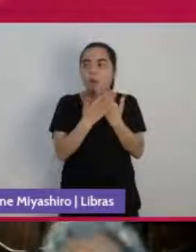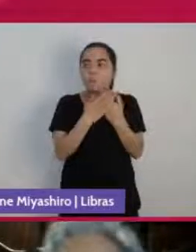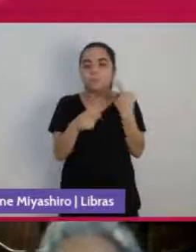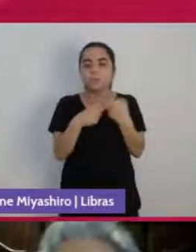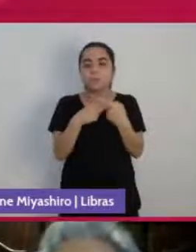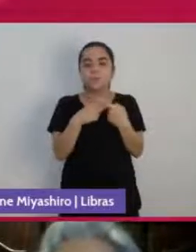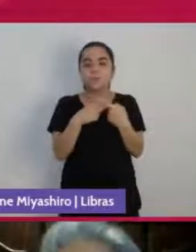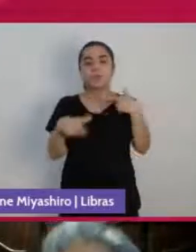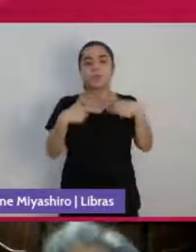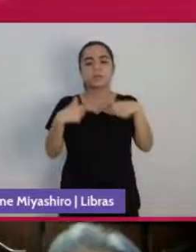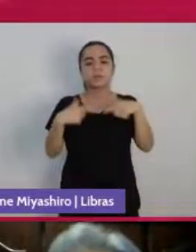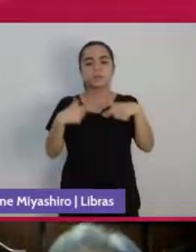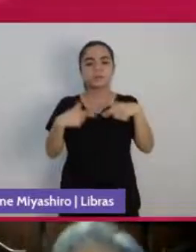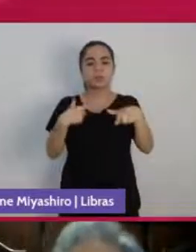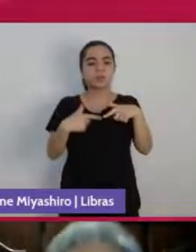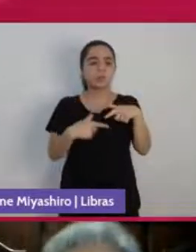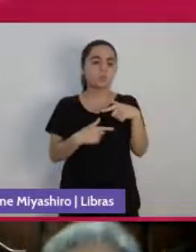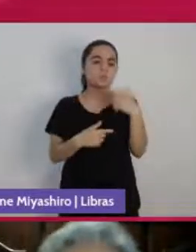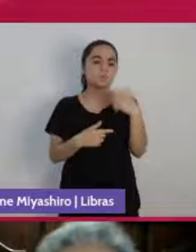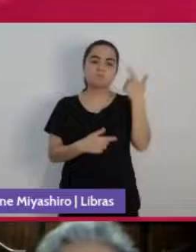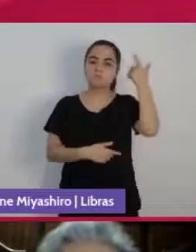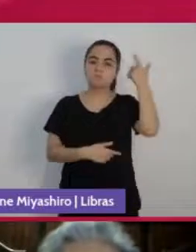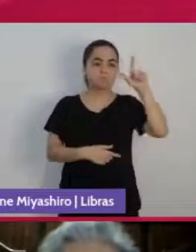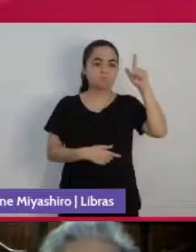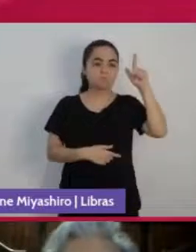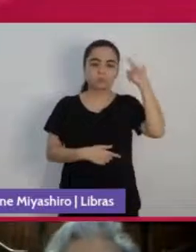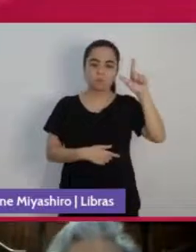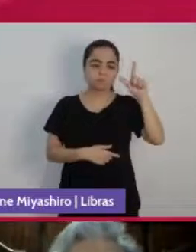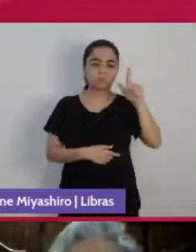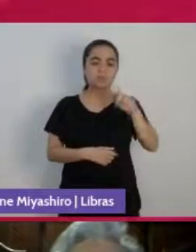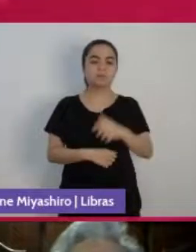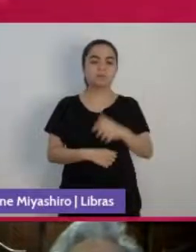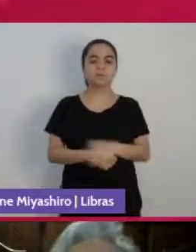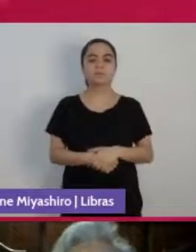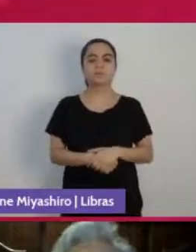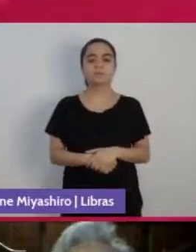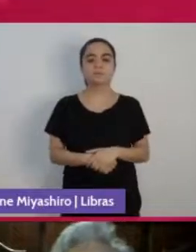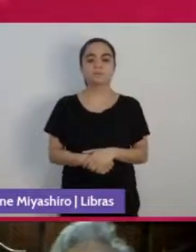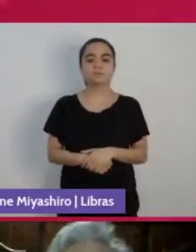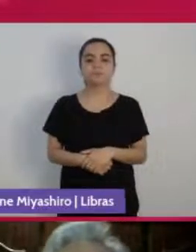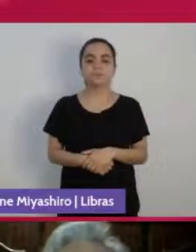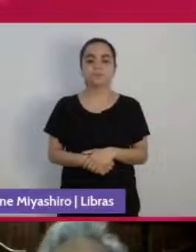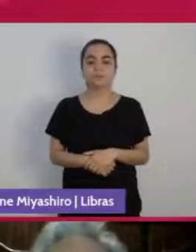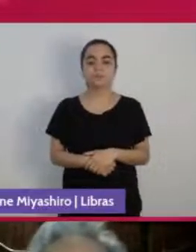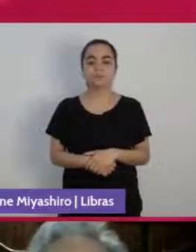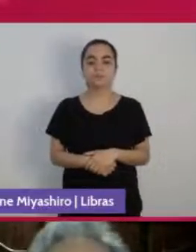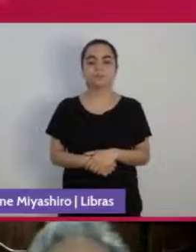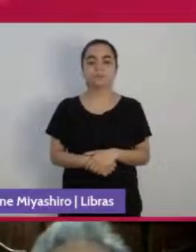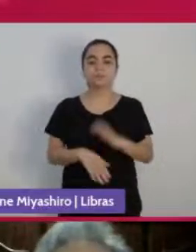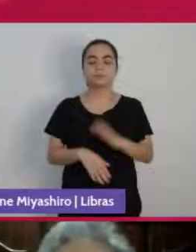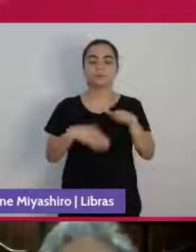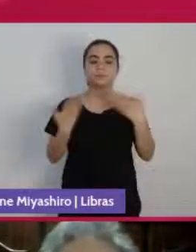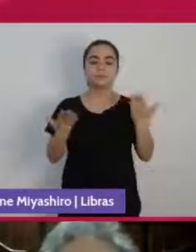não vai conseguir fazer isso que a gente precisa. Bom, o